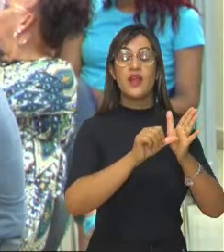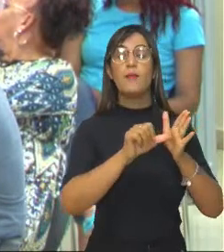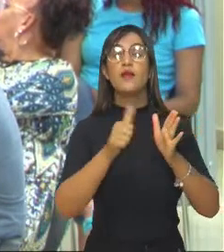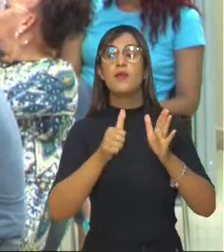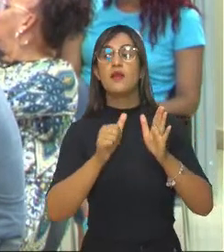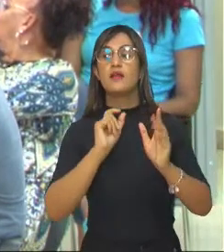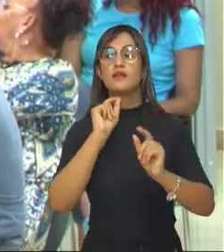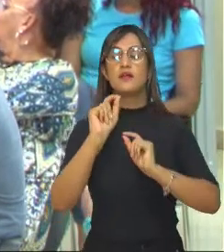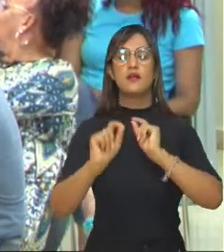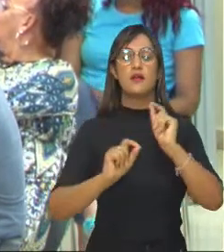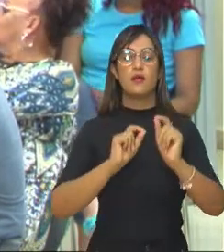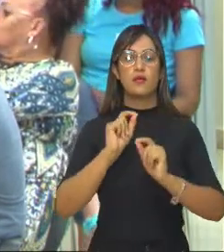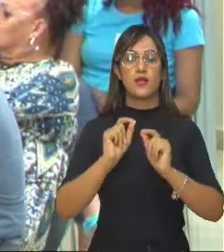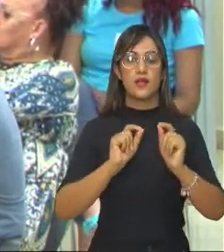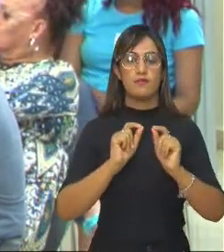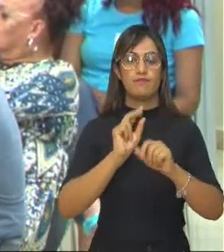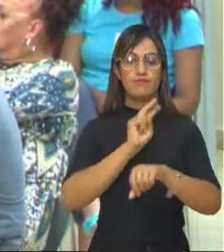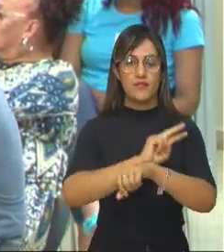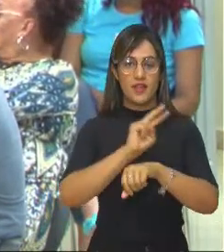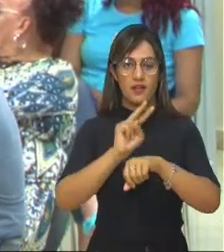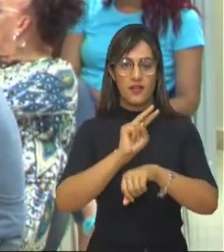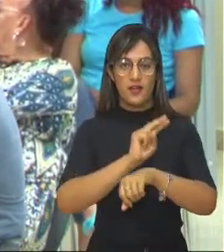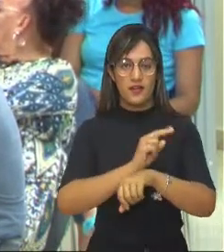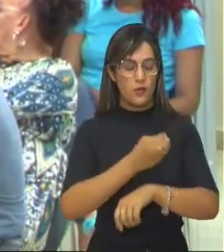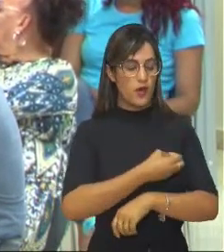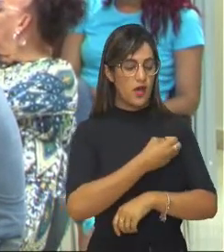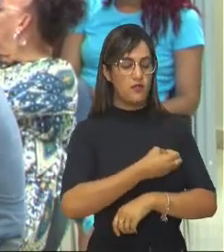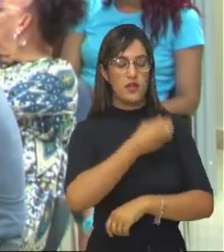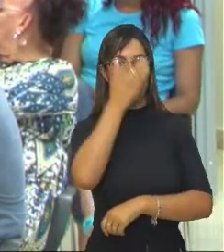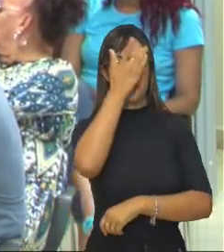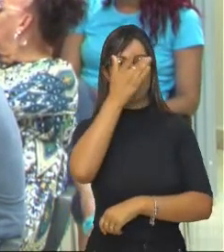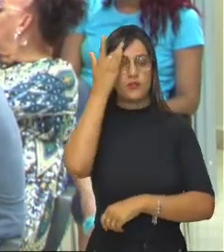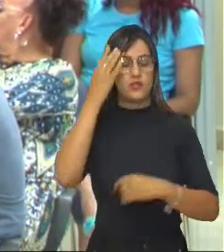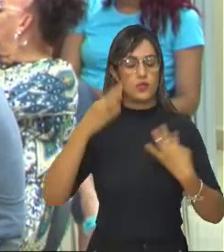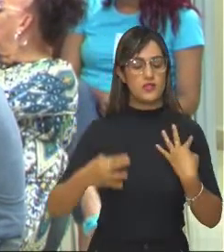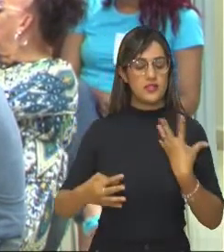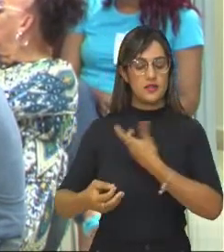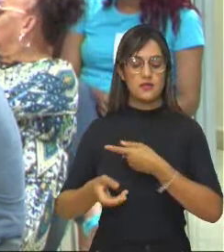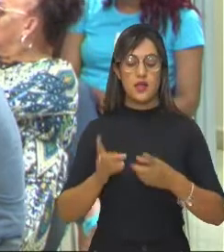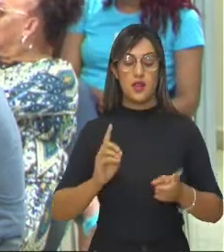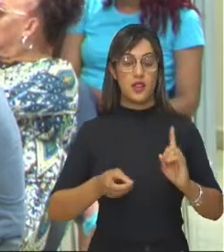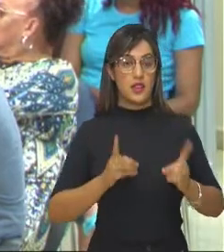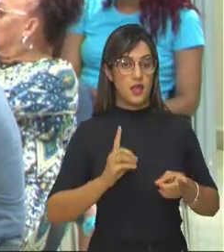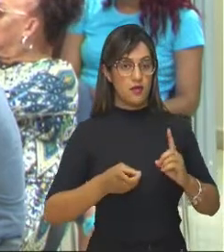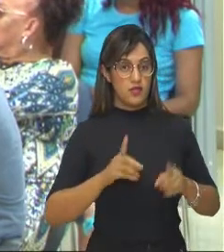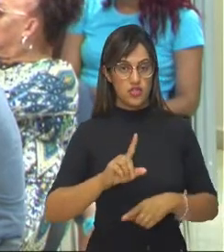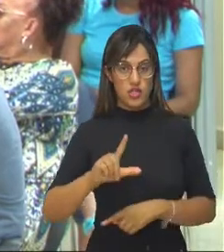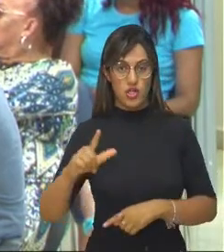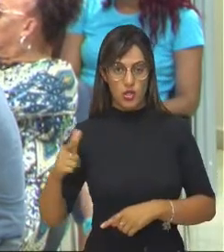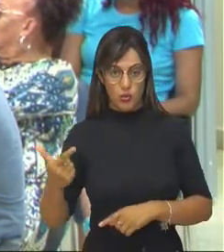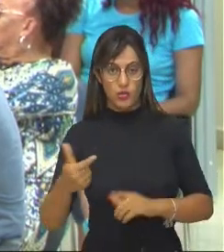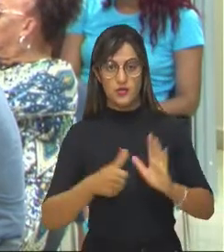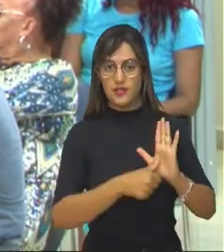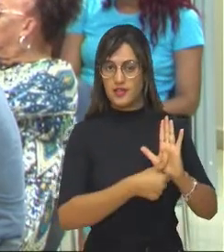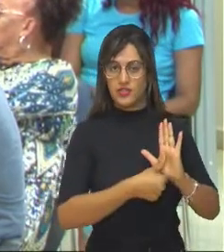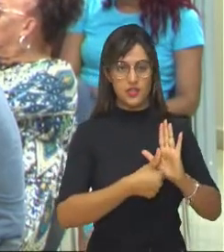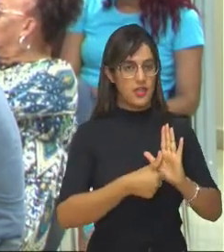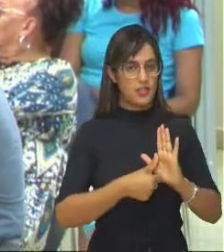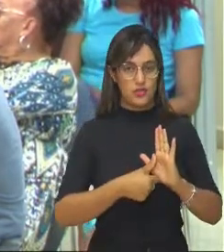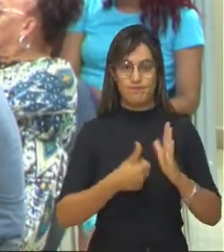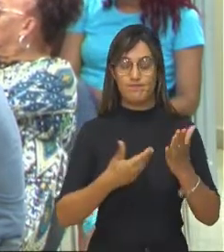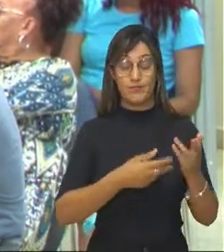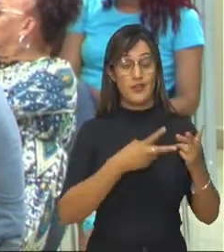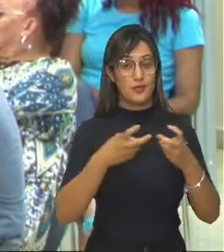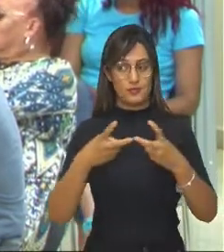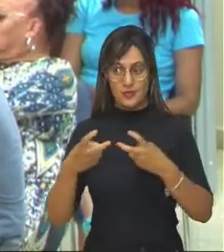delas, defender a vida de pessoas trans, travestis e outras identidades não cisgênero.